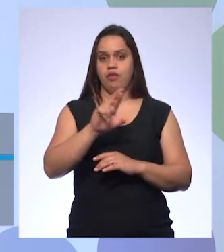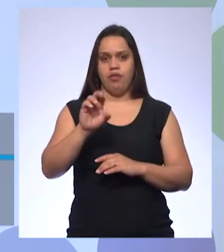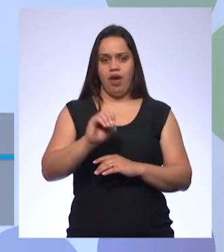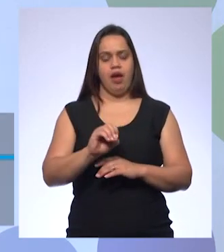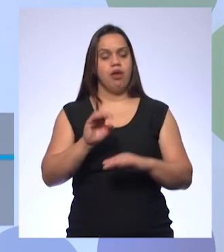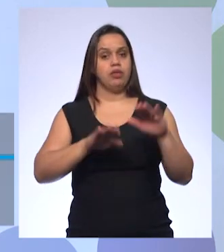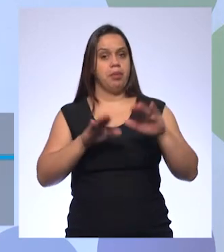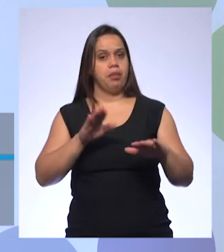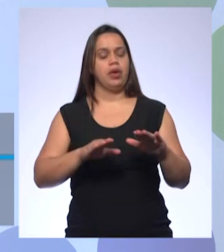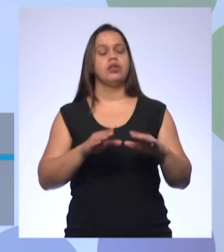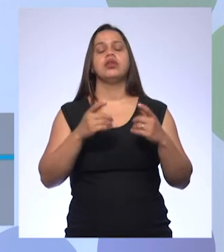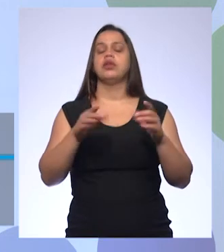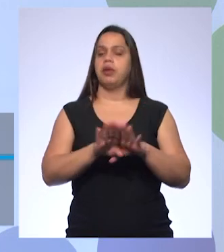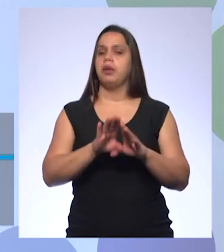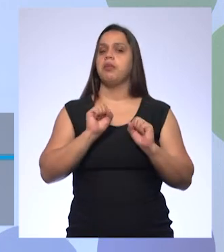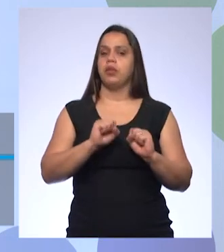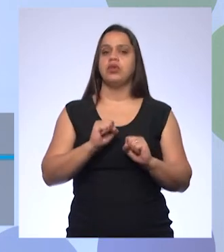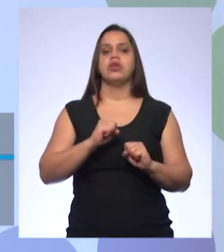faz mal.